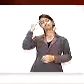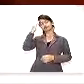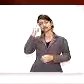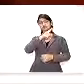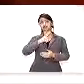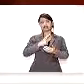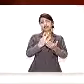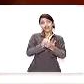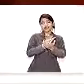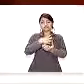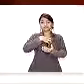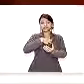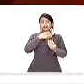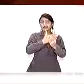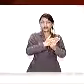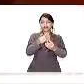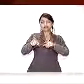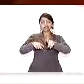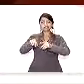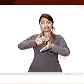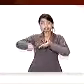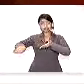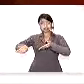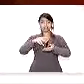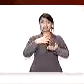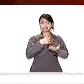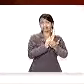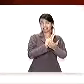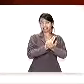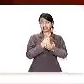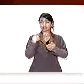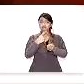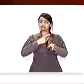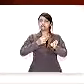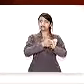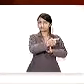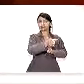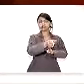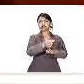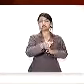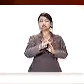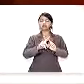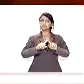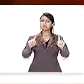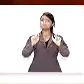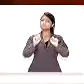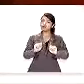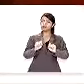da dispensa de licitação embora eh em sejem advertência que o voto consigna podem ser